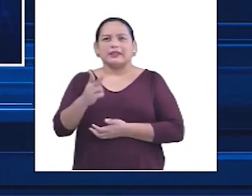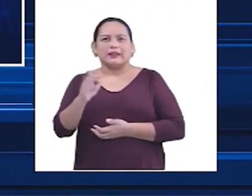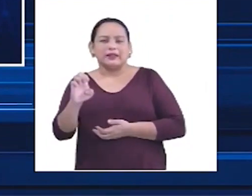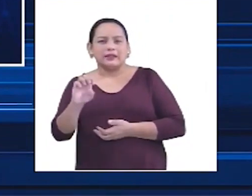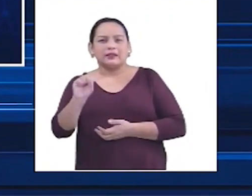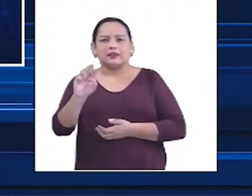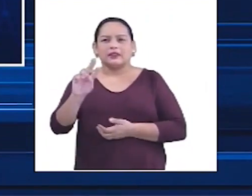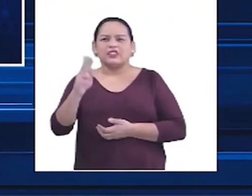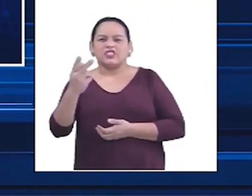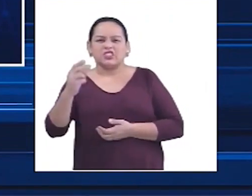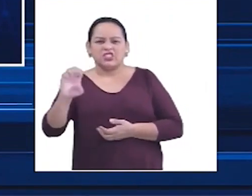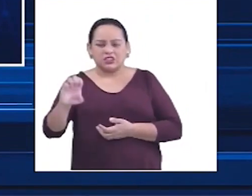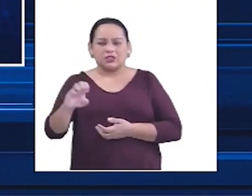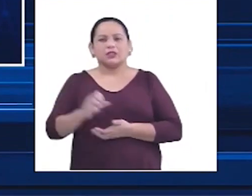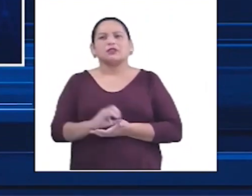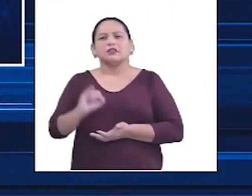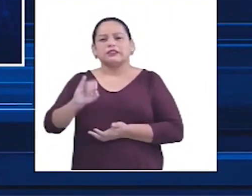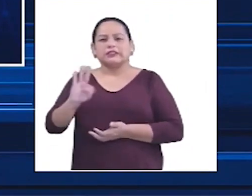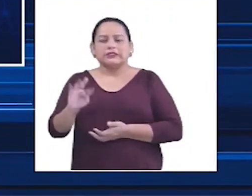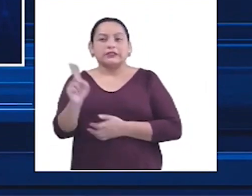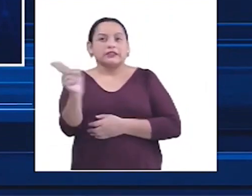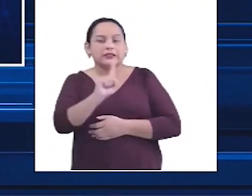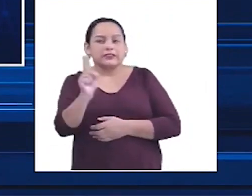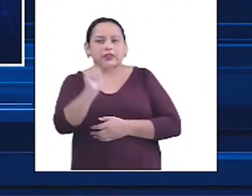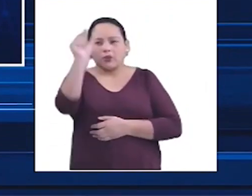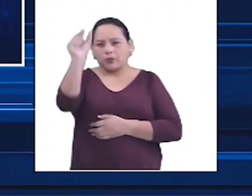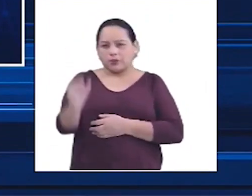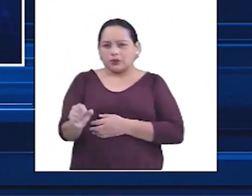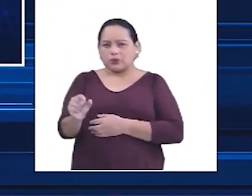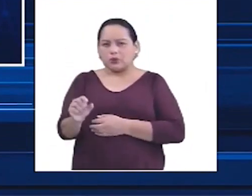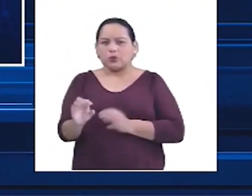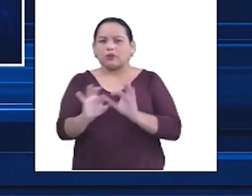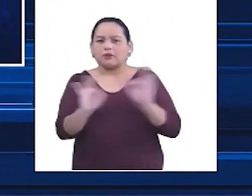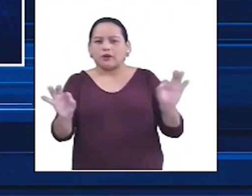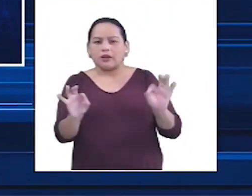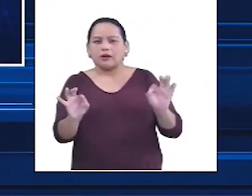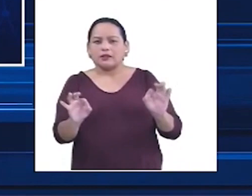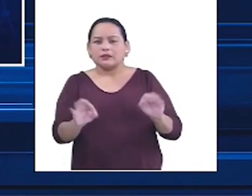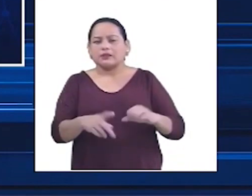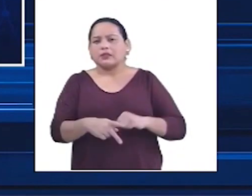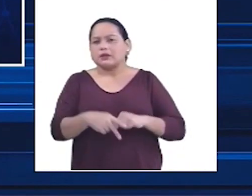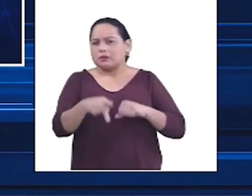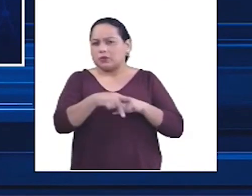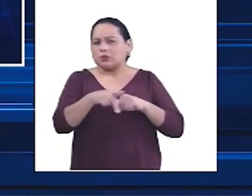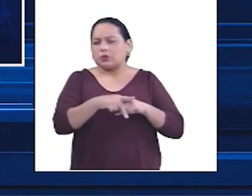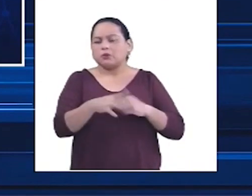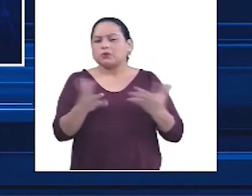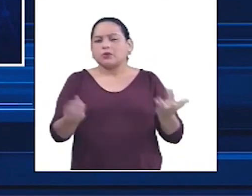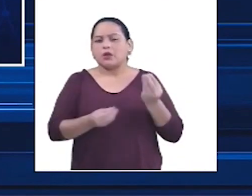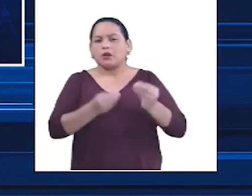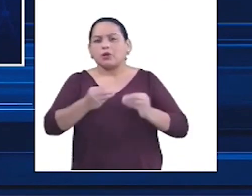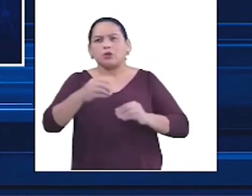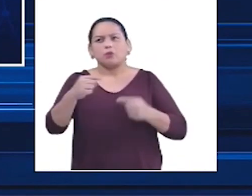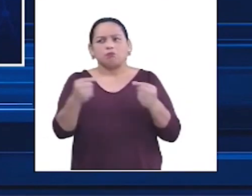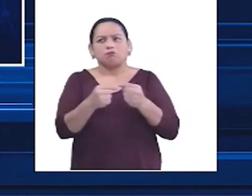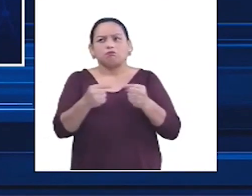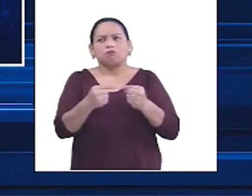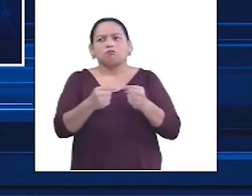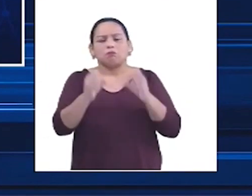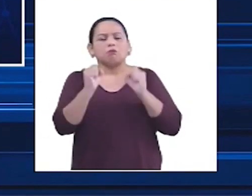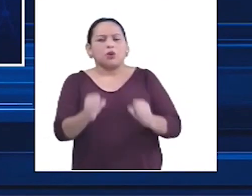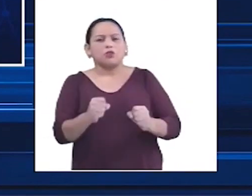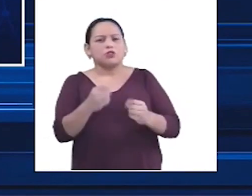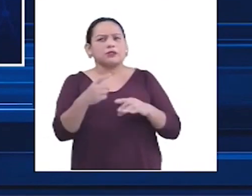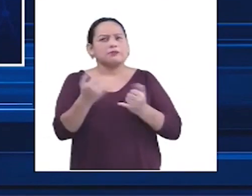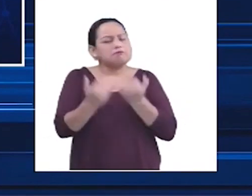personal pronoun. Se não for um sujeito, né, um pronome pessoal, pode ser qualquer um equivalente, tá? É o